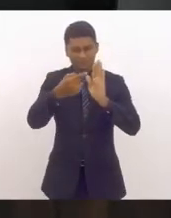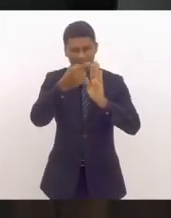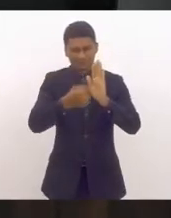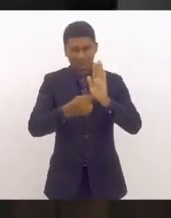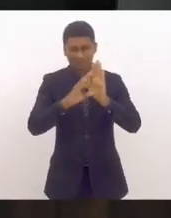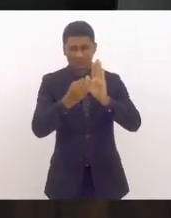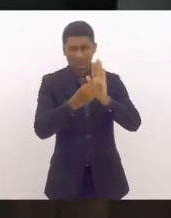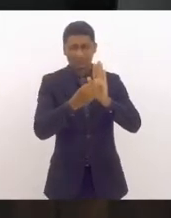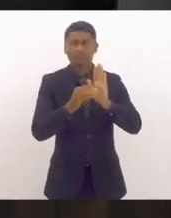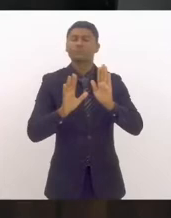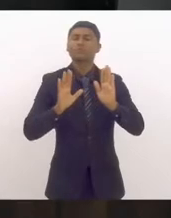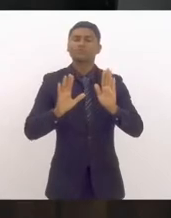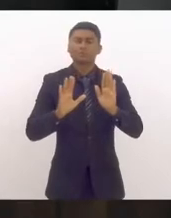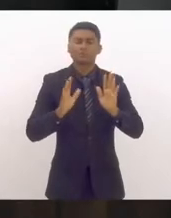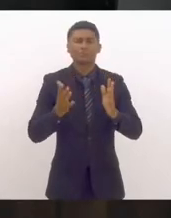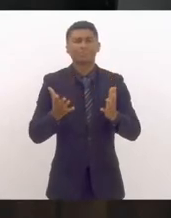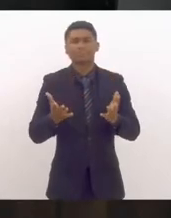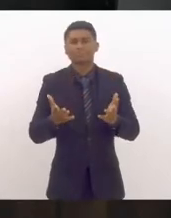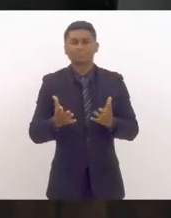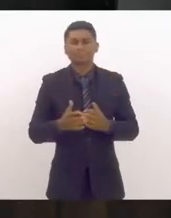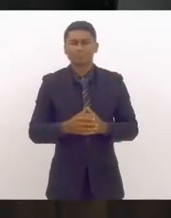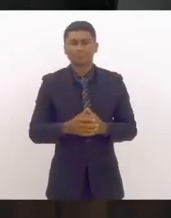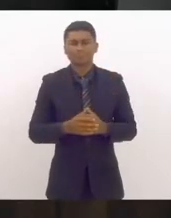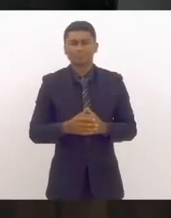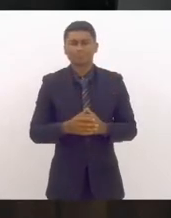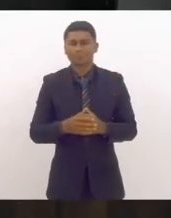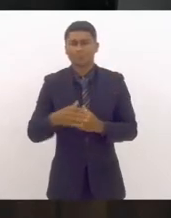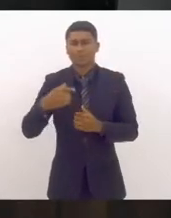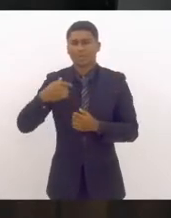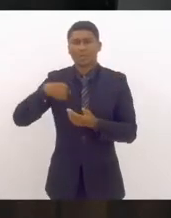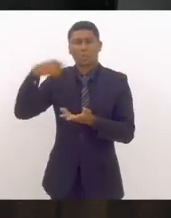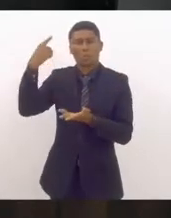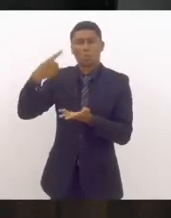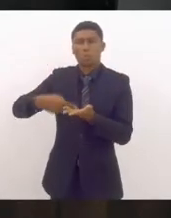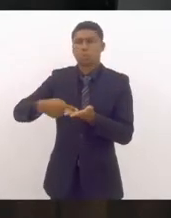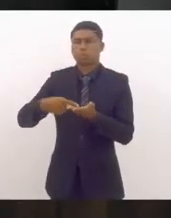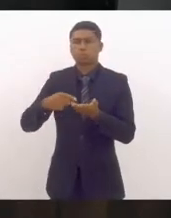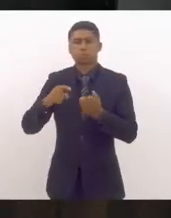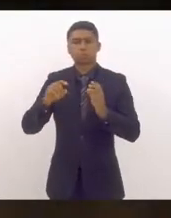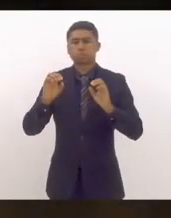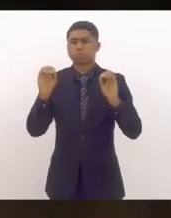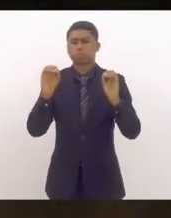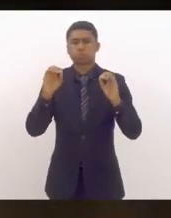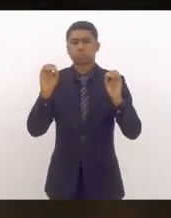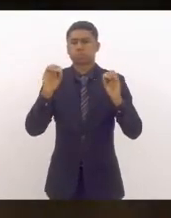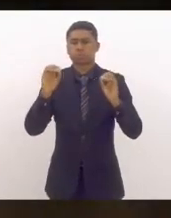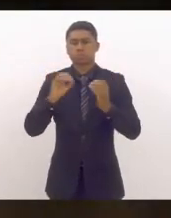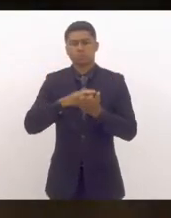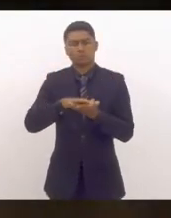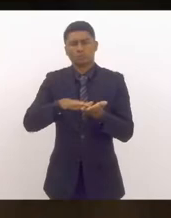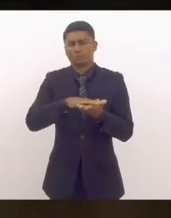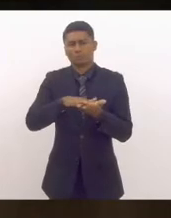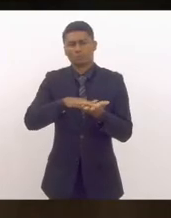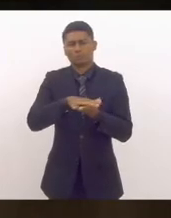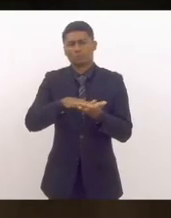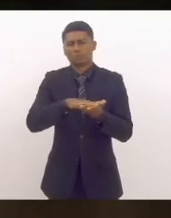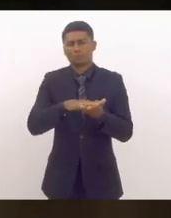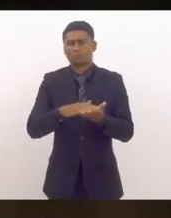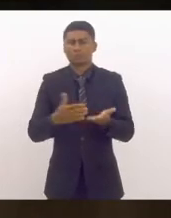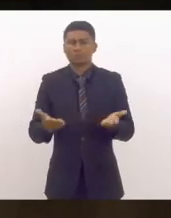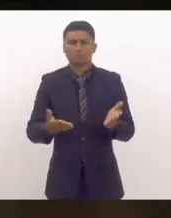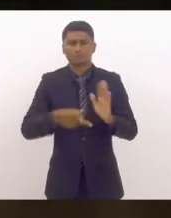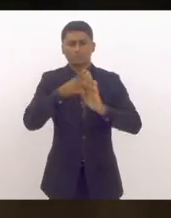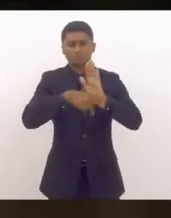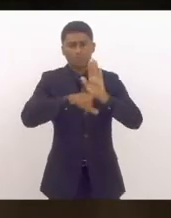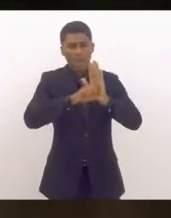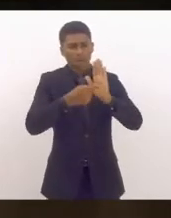mas eu não fiz nenhum compromisso com ele em relação à retirada desse